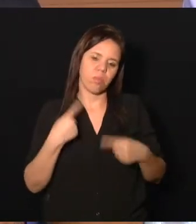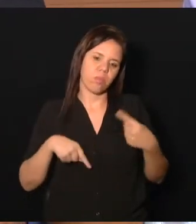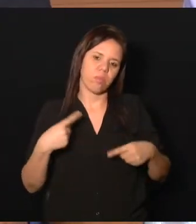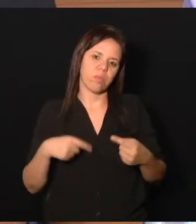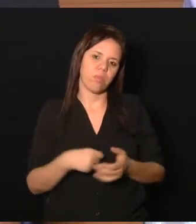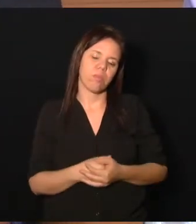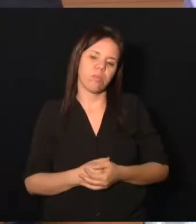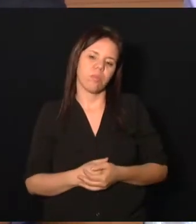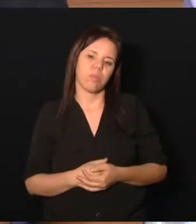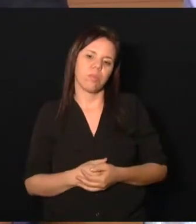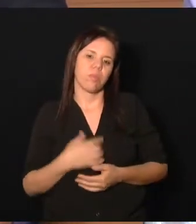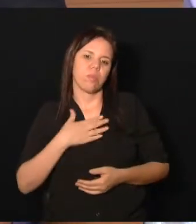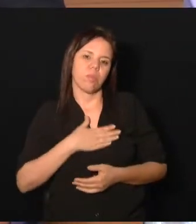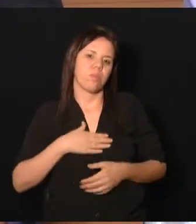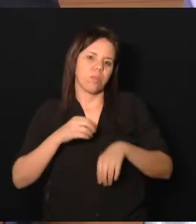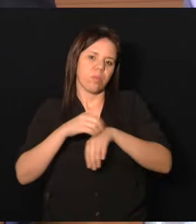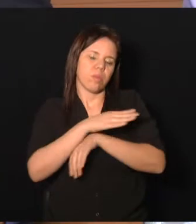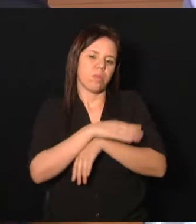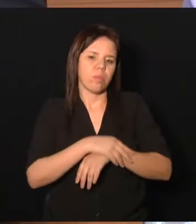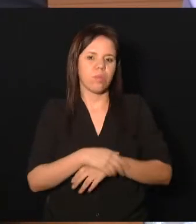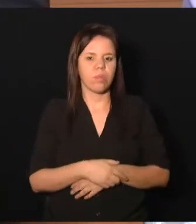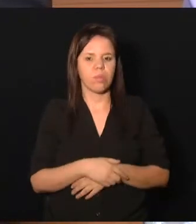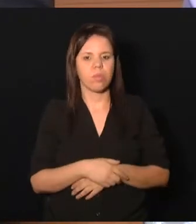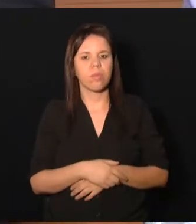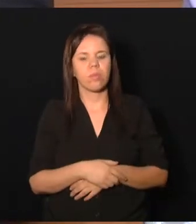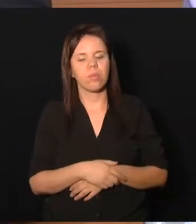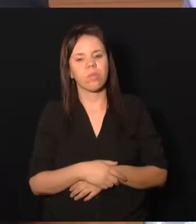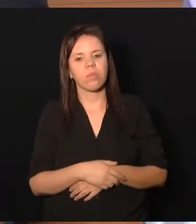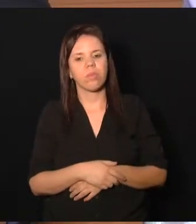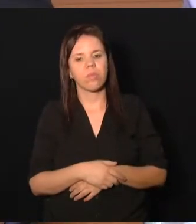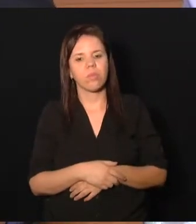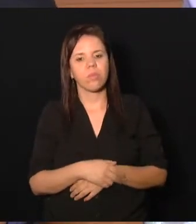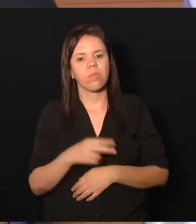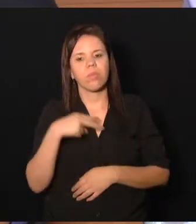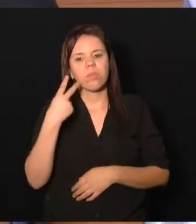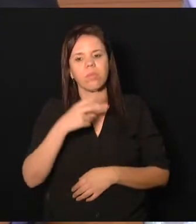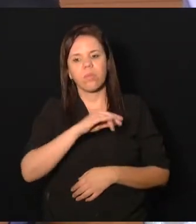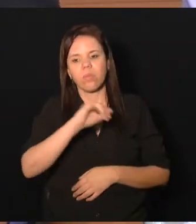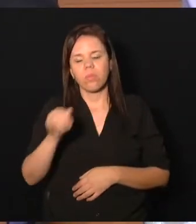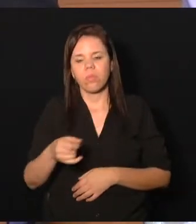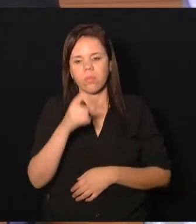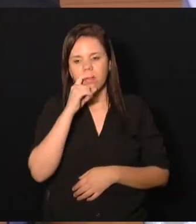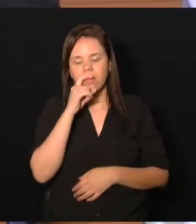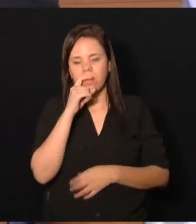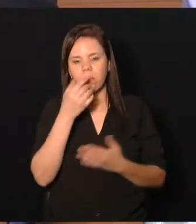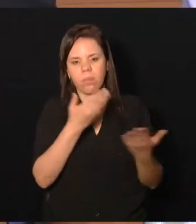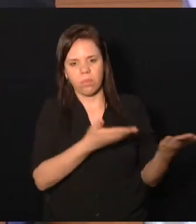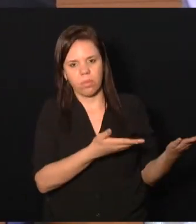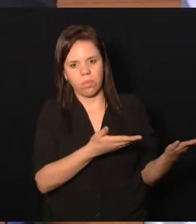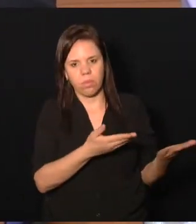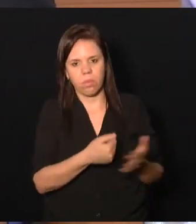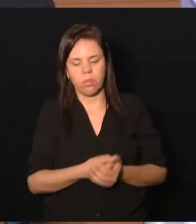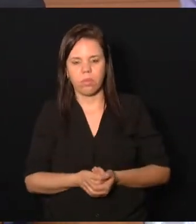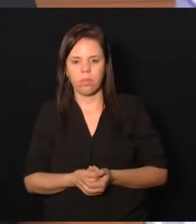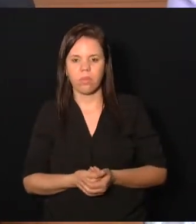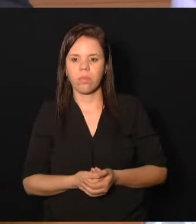discutir. Eu gostaria de passar agora a palavra para o meu amigo, o vereador Jorge Schneider, pelas suas